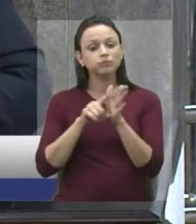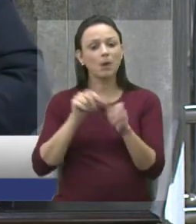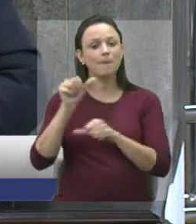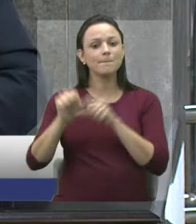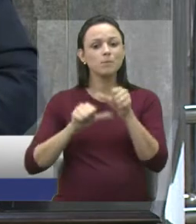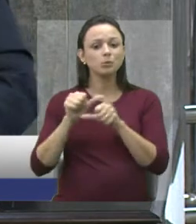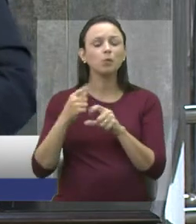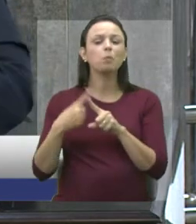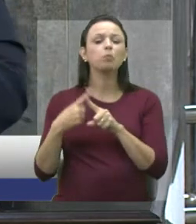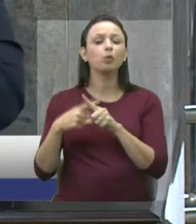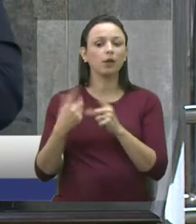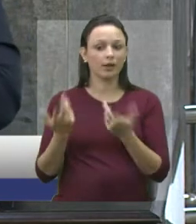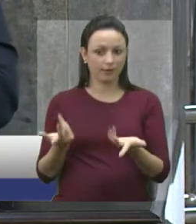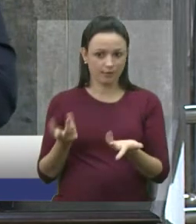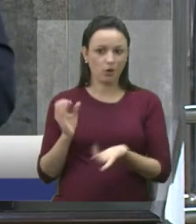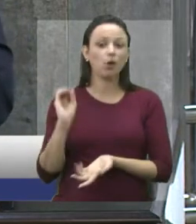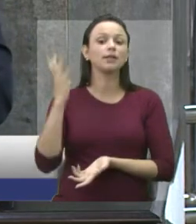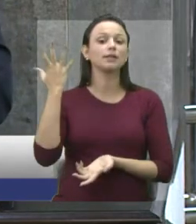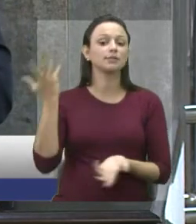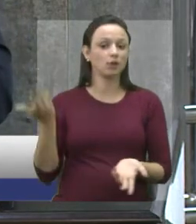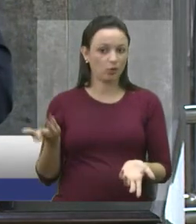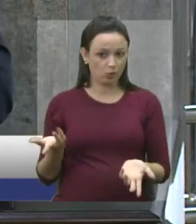aconteceu. Enfim,